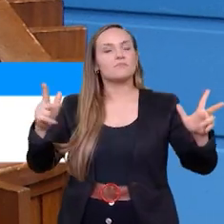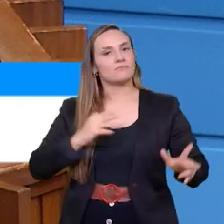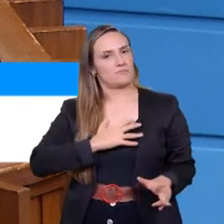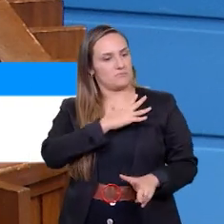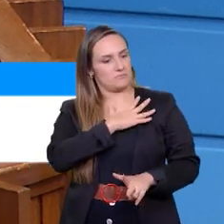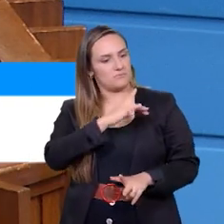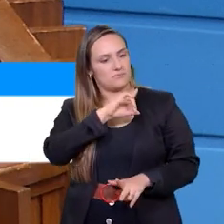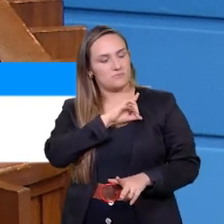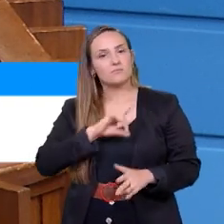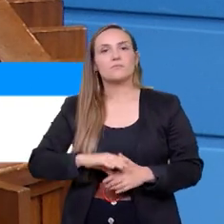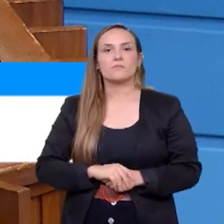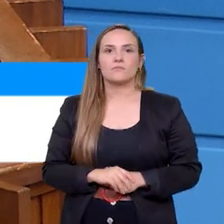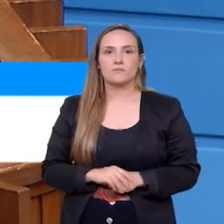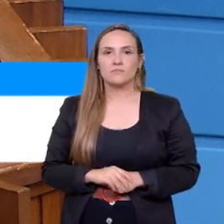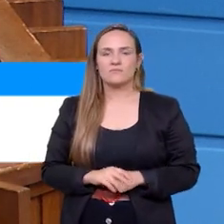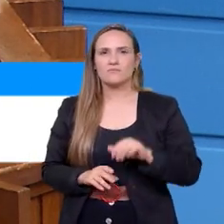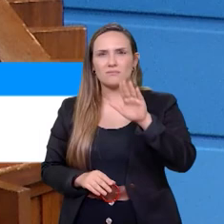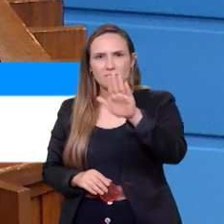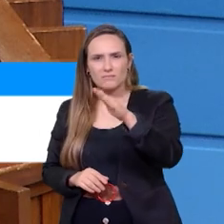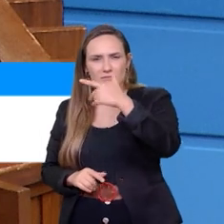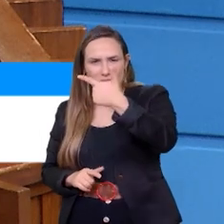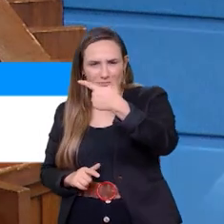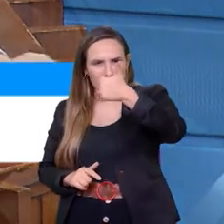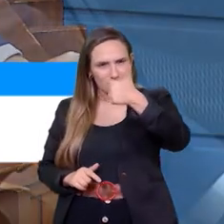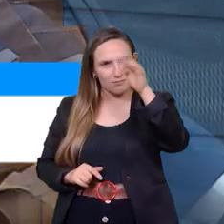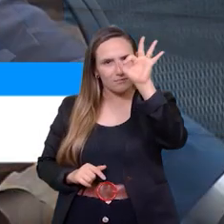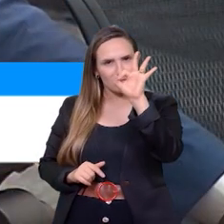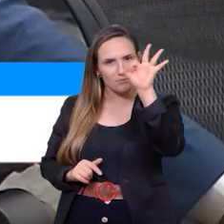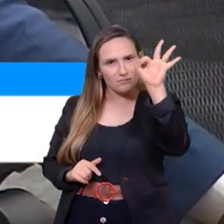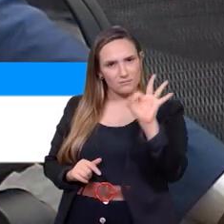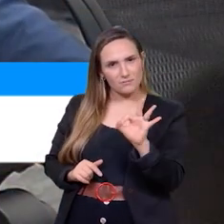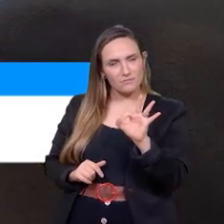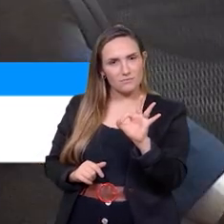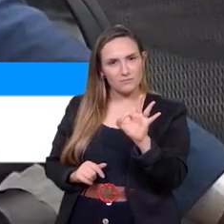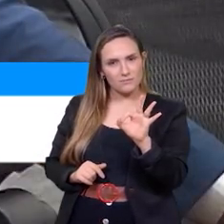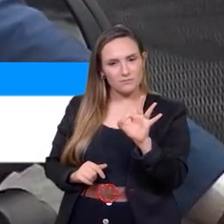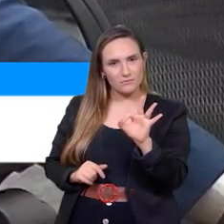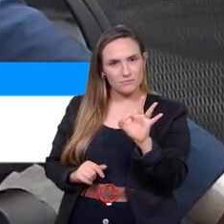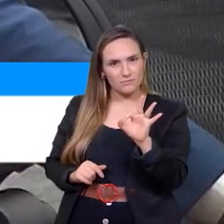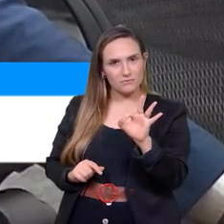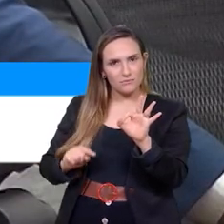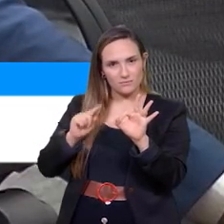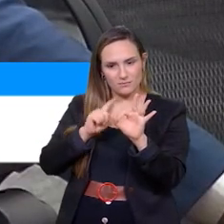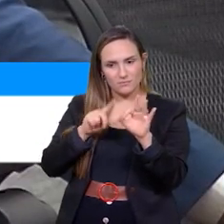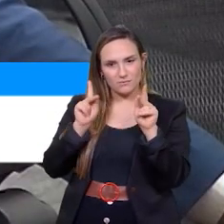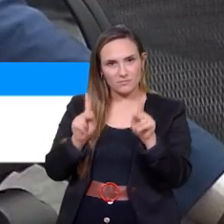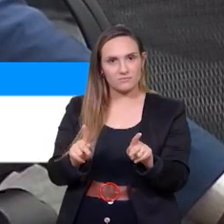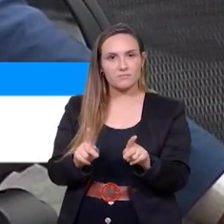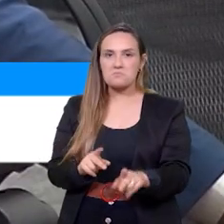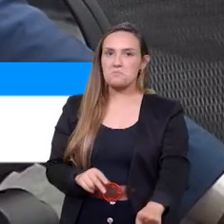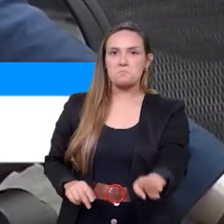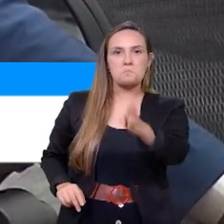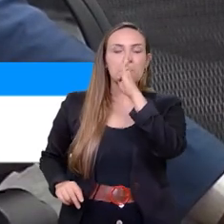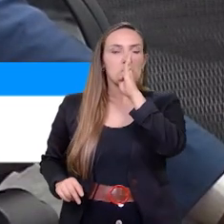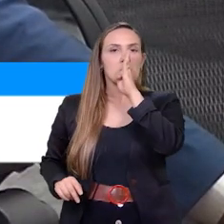Davi Deputado Capitão contar 21 por cento da população